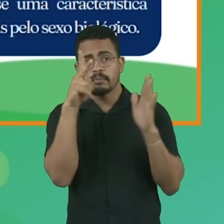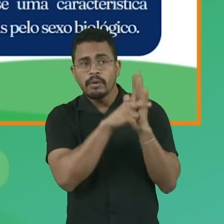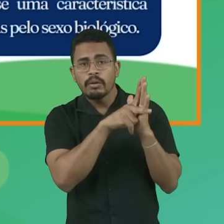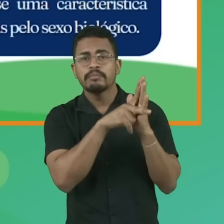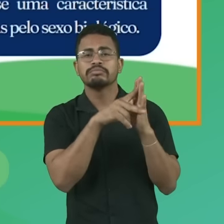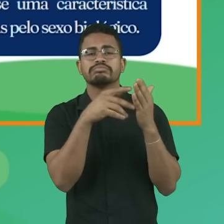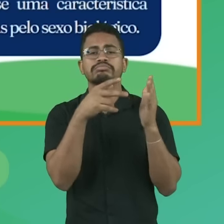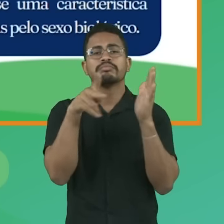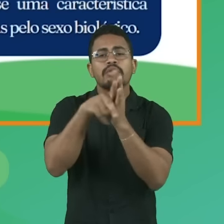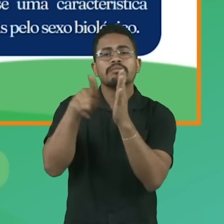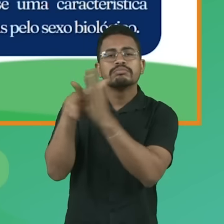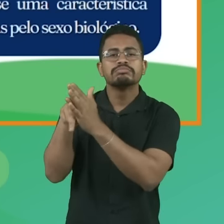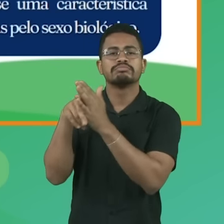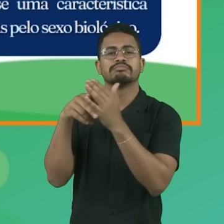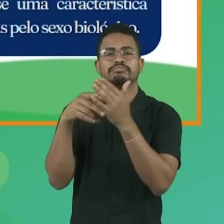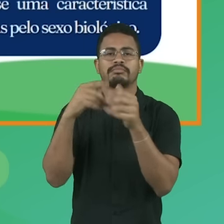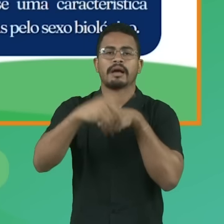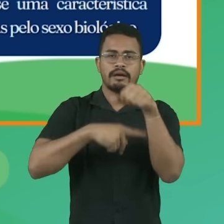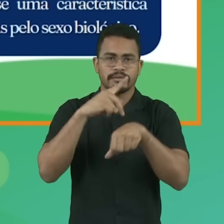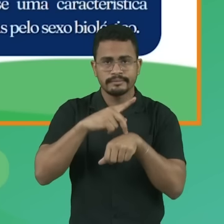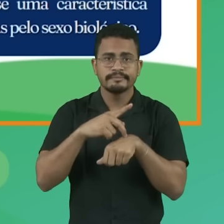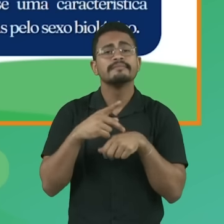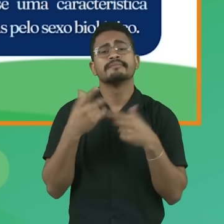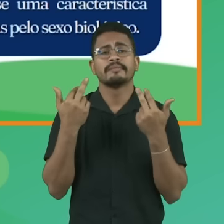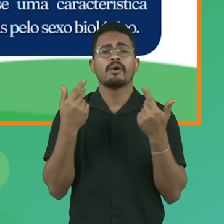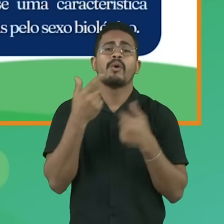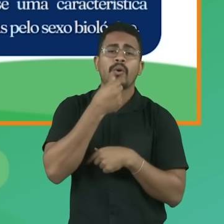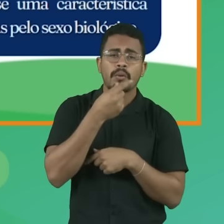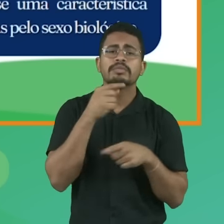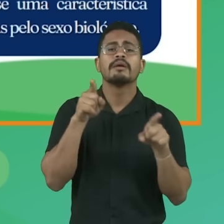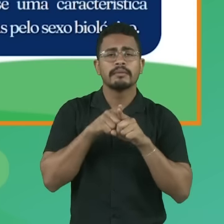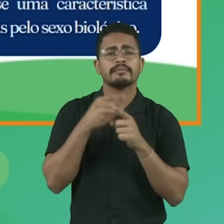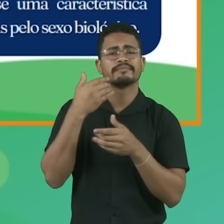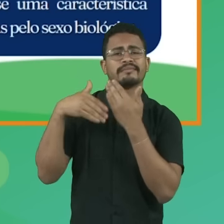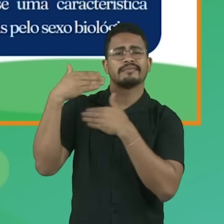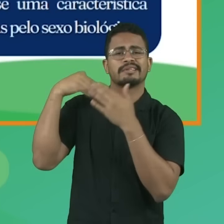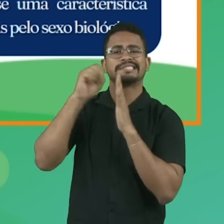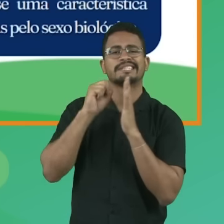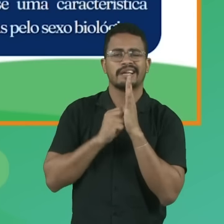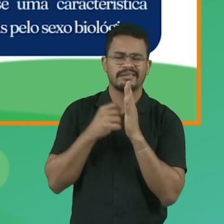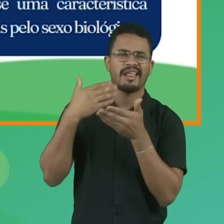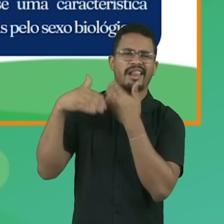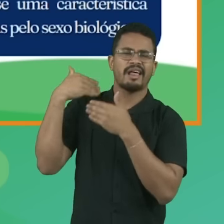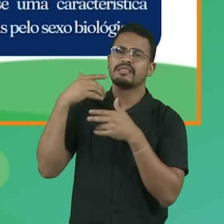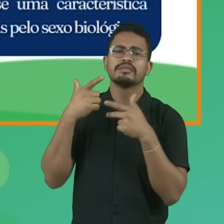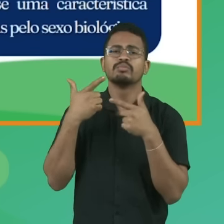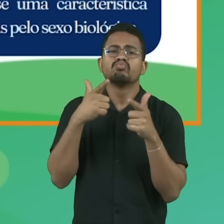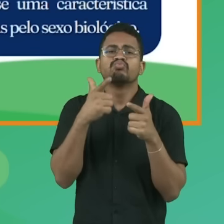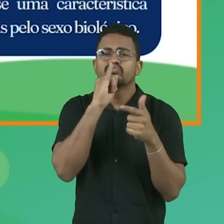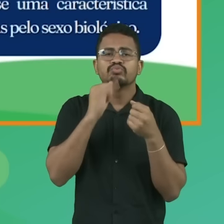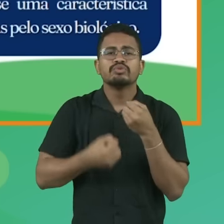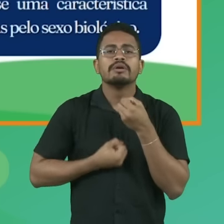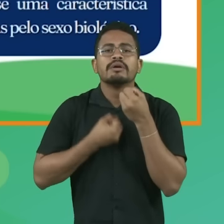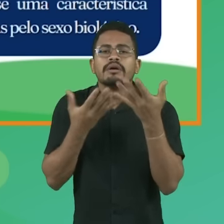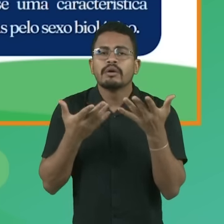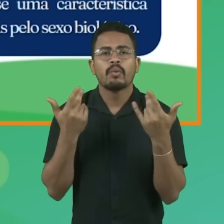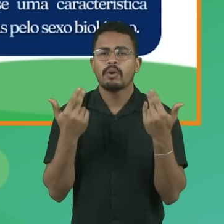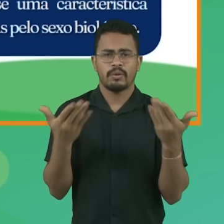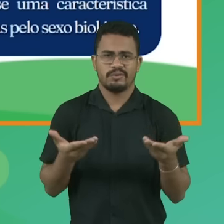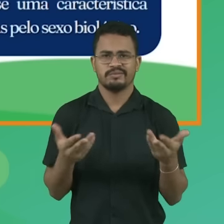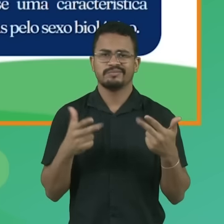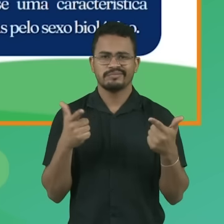o país. Do mesmo modo, os homens, né? De séculos atrás, não se expressavam da mesma maneira que é hoje em dia.